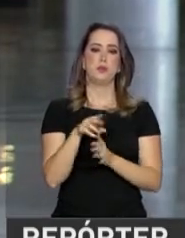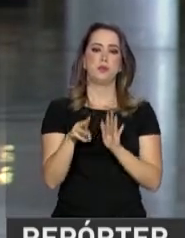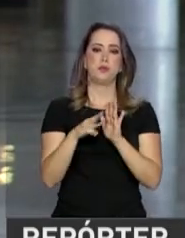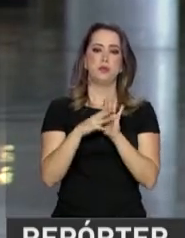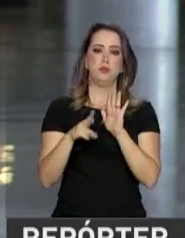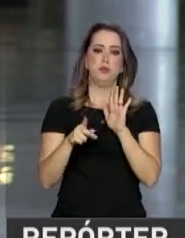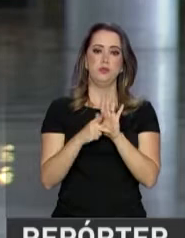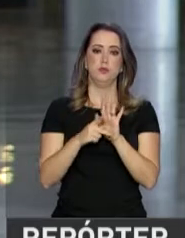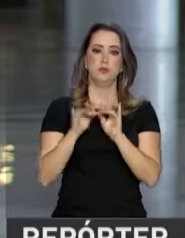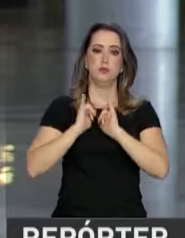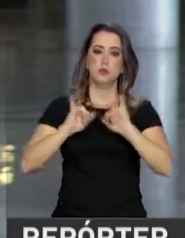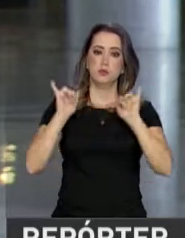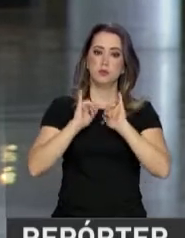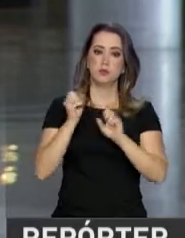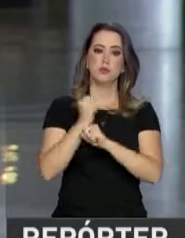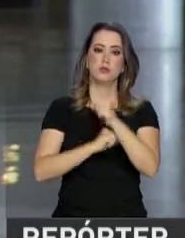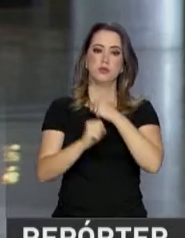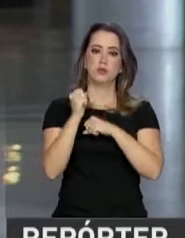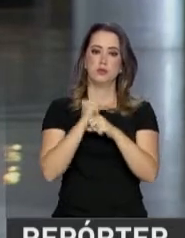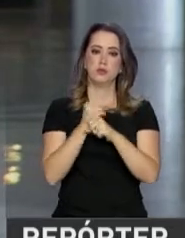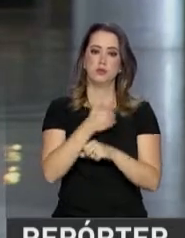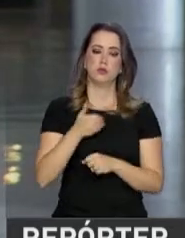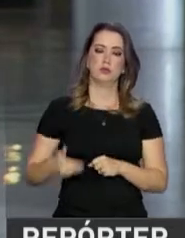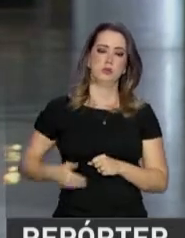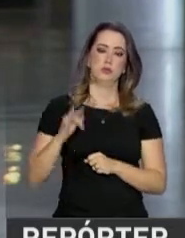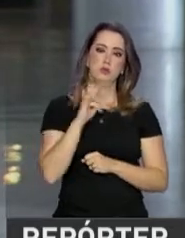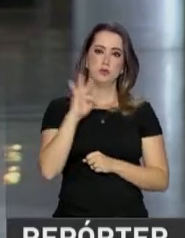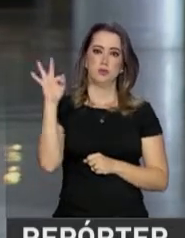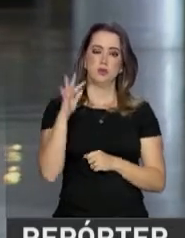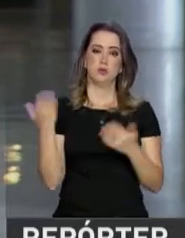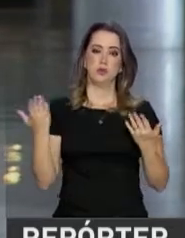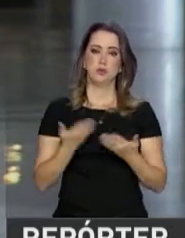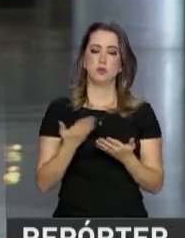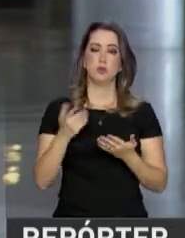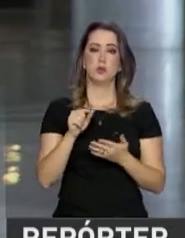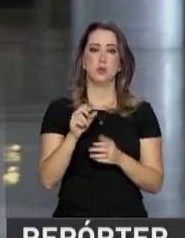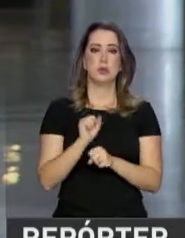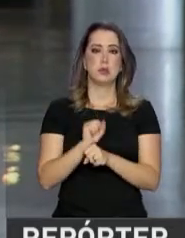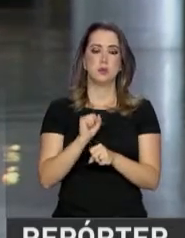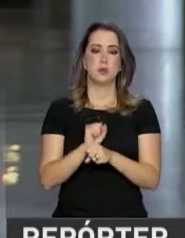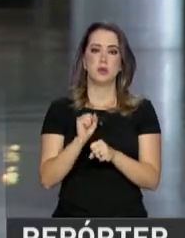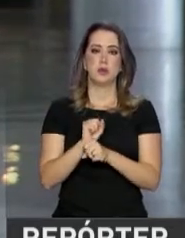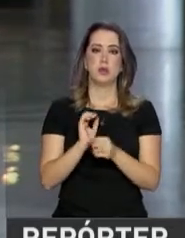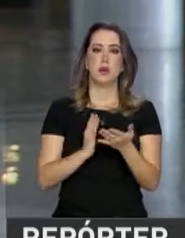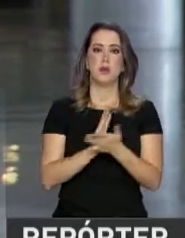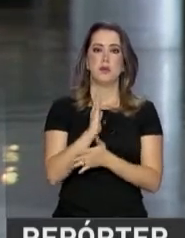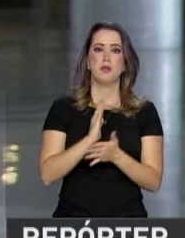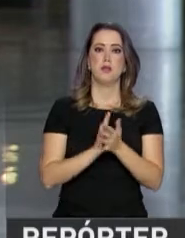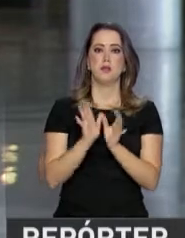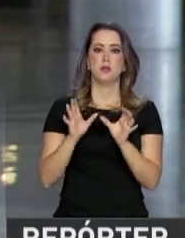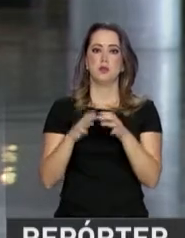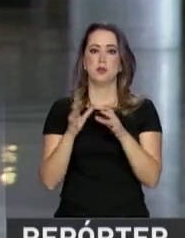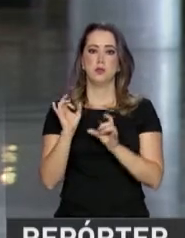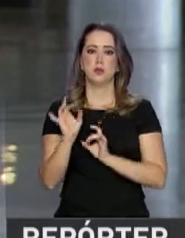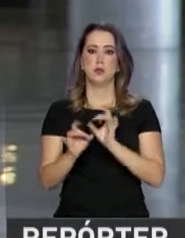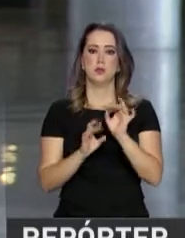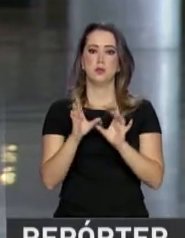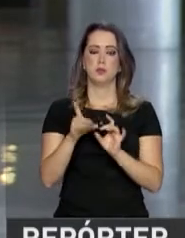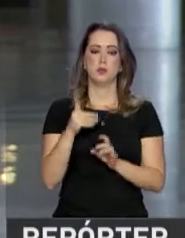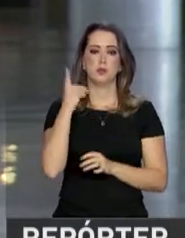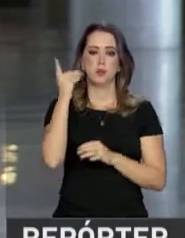publicada no ano passado pelo governo federal e que atualmente aguarda aprovação da comissão especial da câmara dos deputados